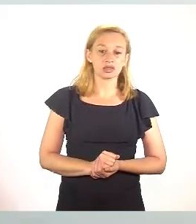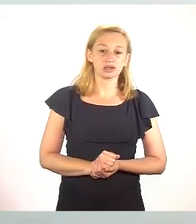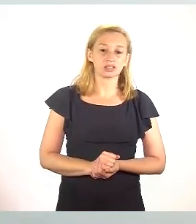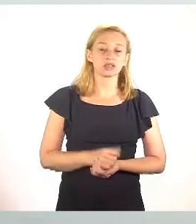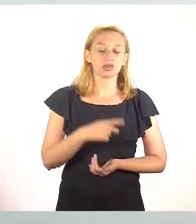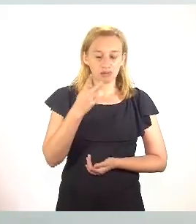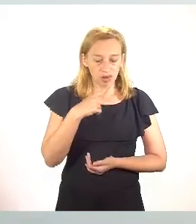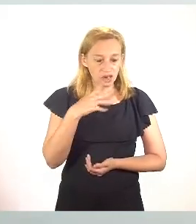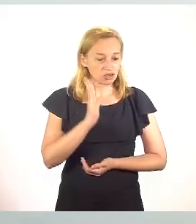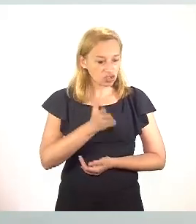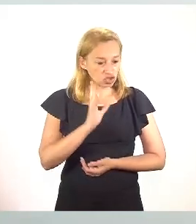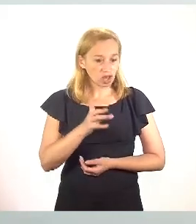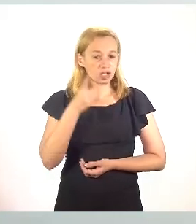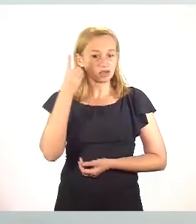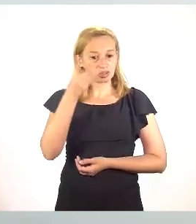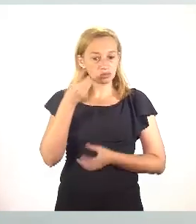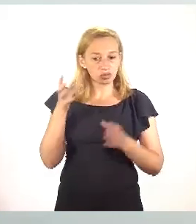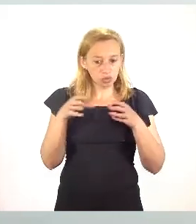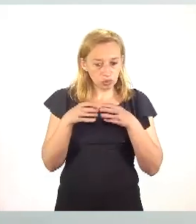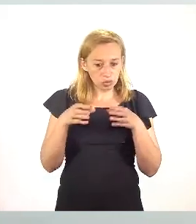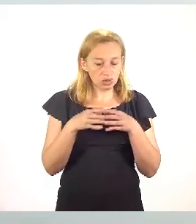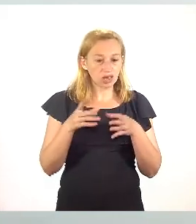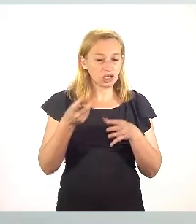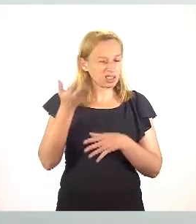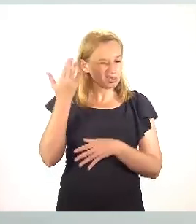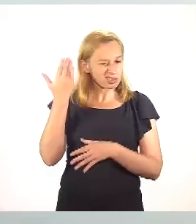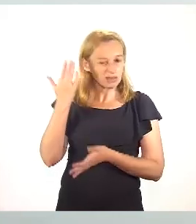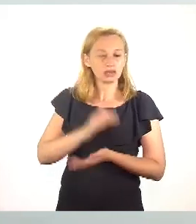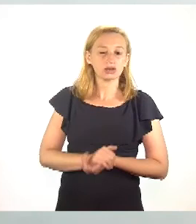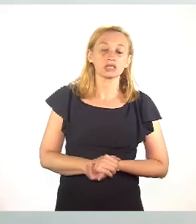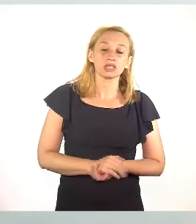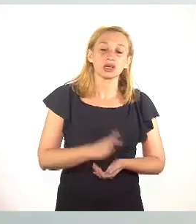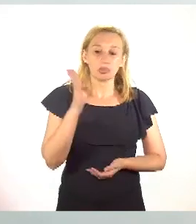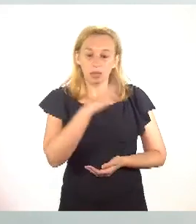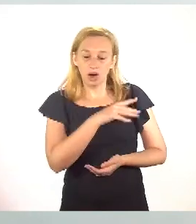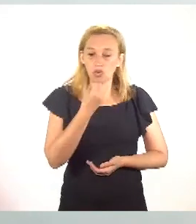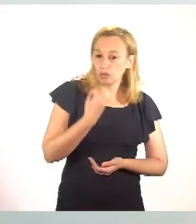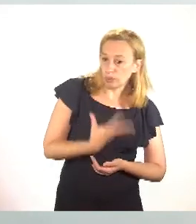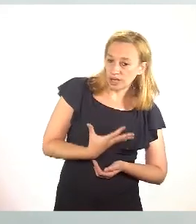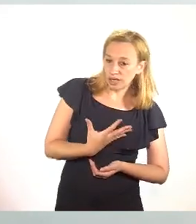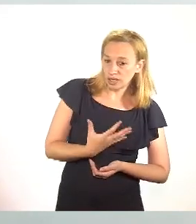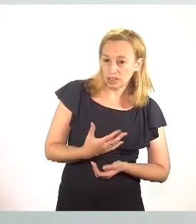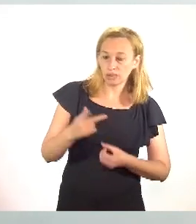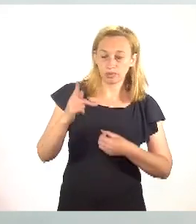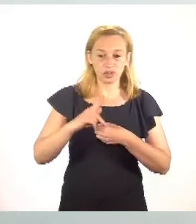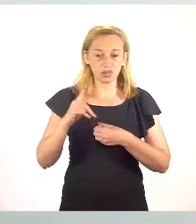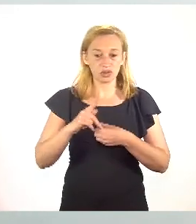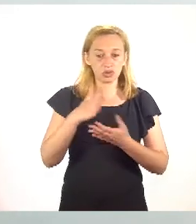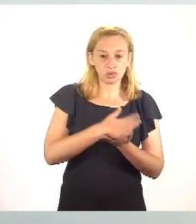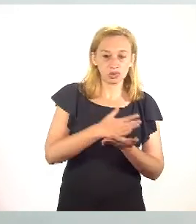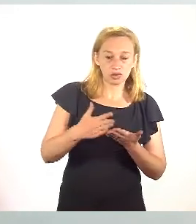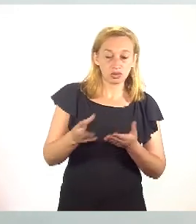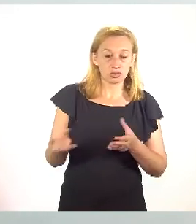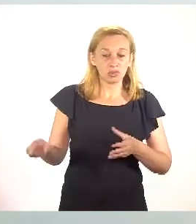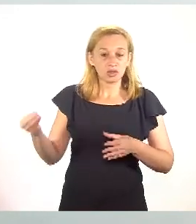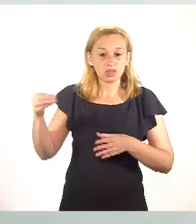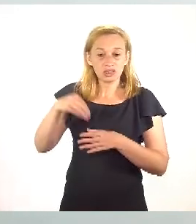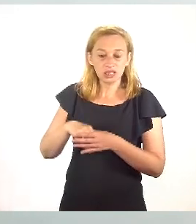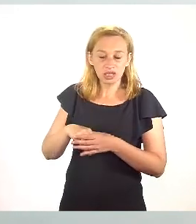muito tempo em relação a essa questão, e, mal ou bem, a Petrobras começou a ficar dentro dos